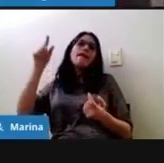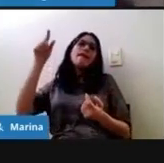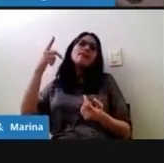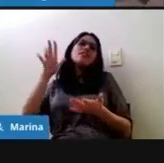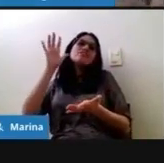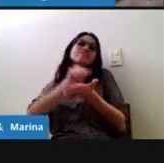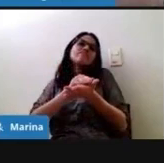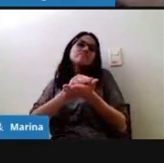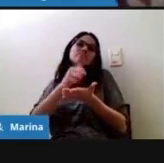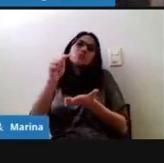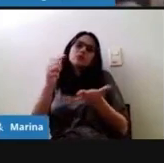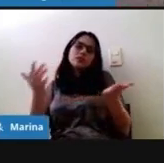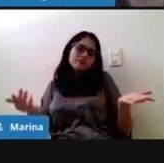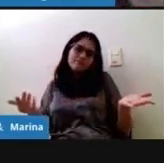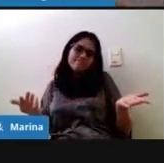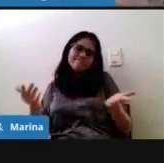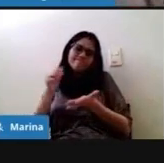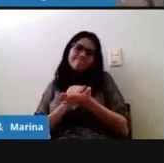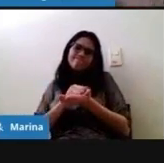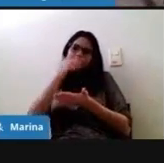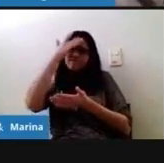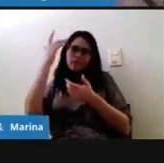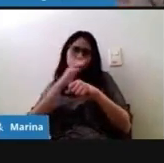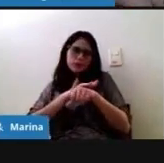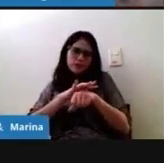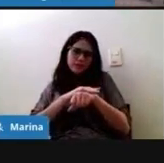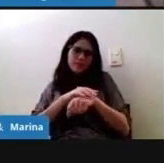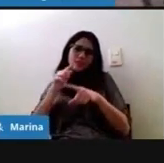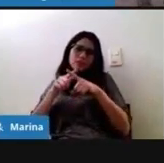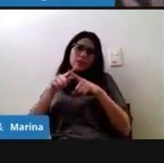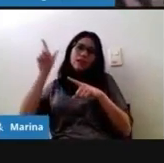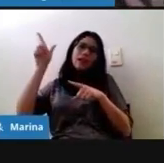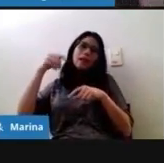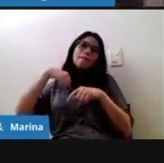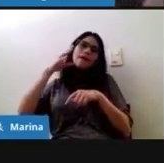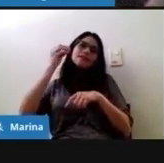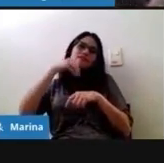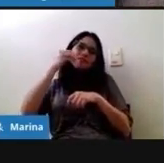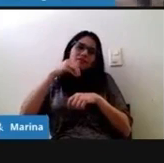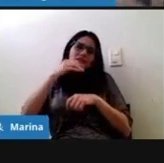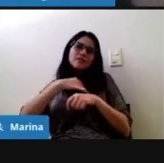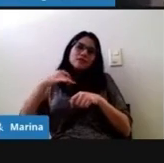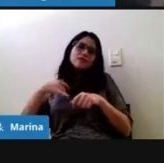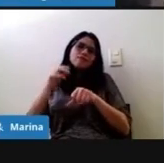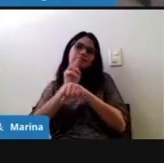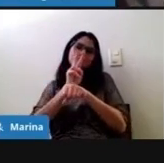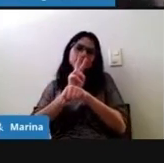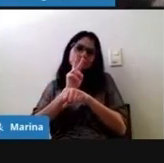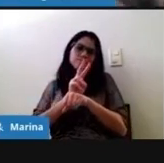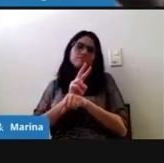norte mineiro. Nós temos uma área que ainda tem uma assistência à saúde mais fragilizada, consequentemente,